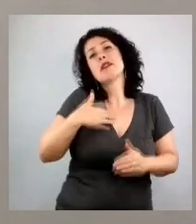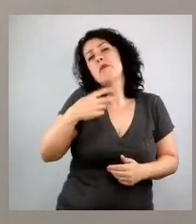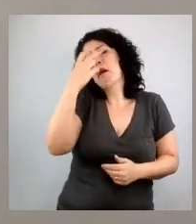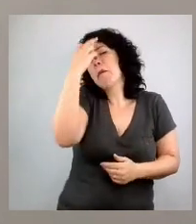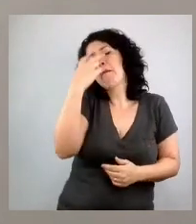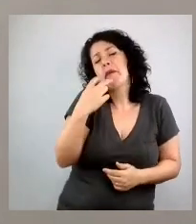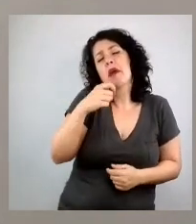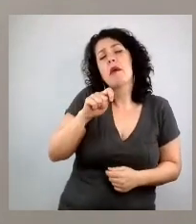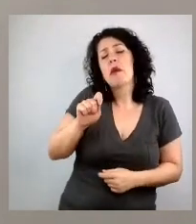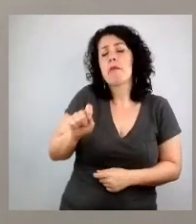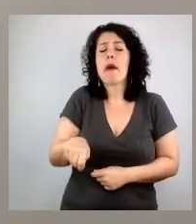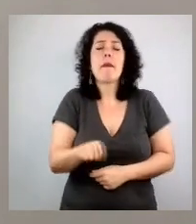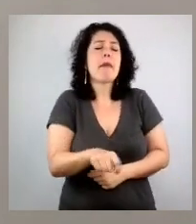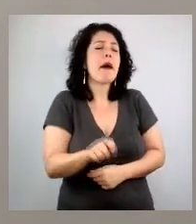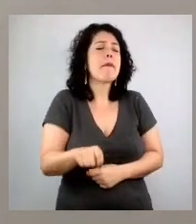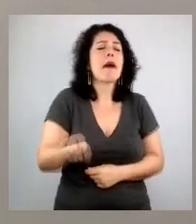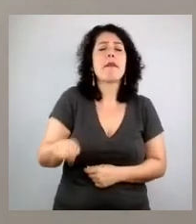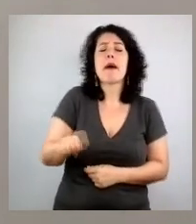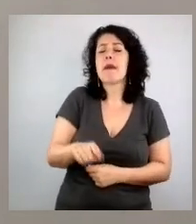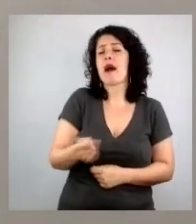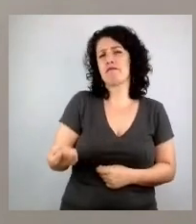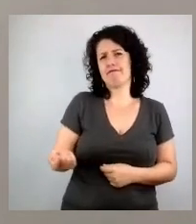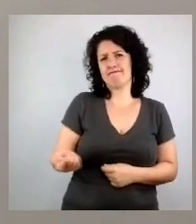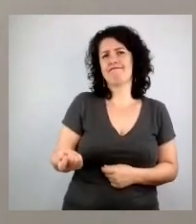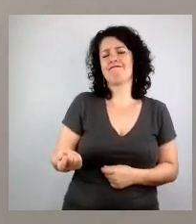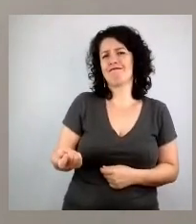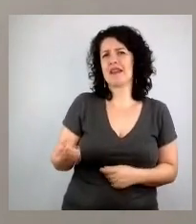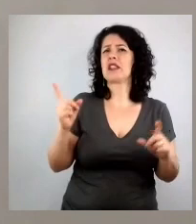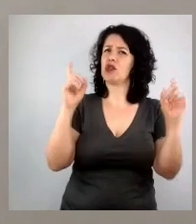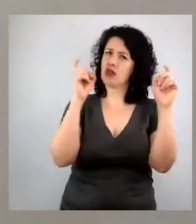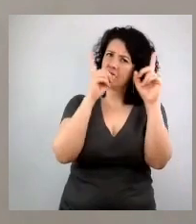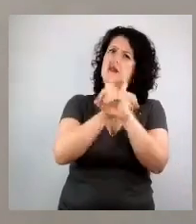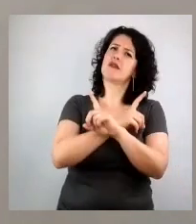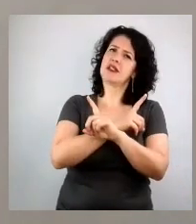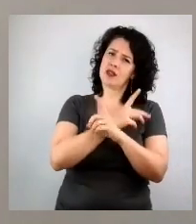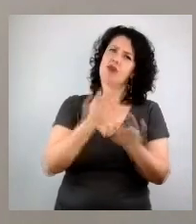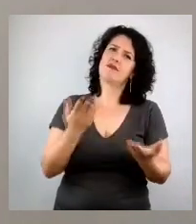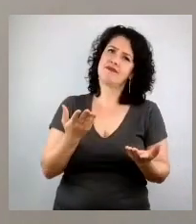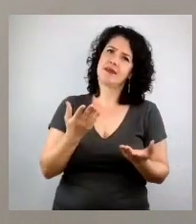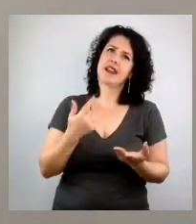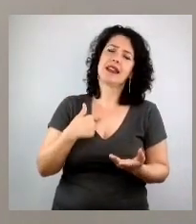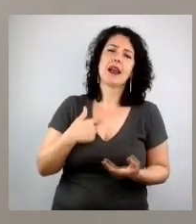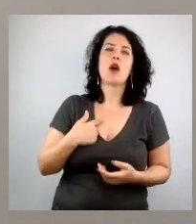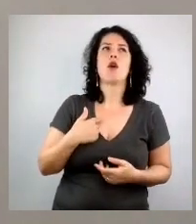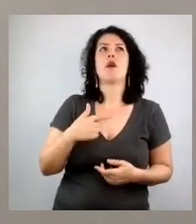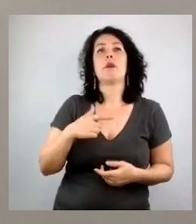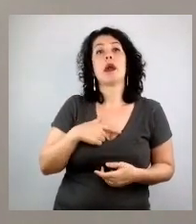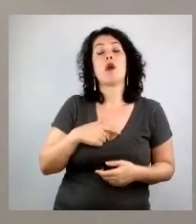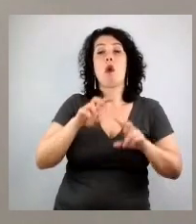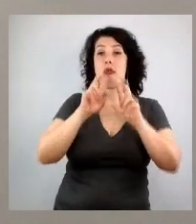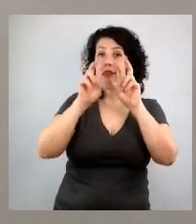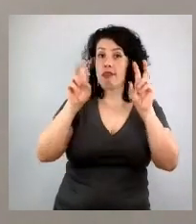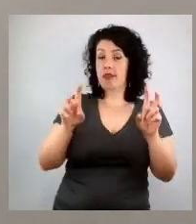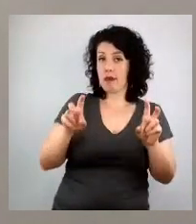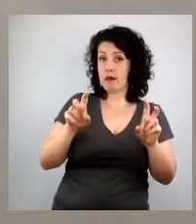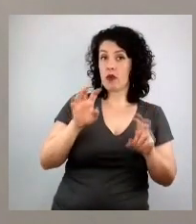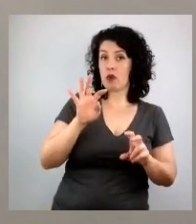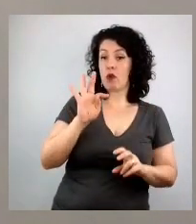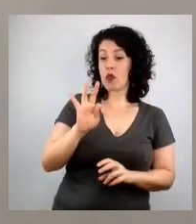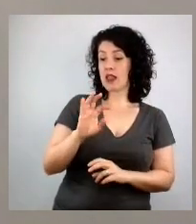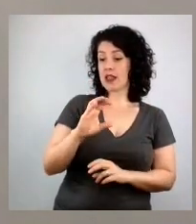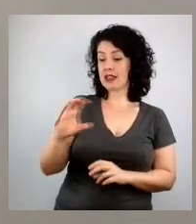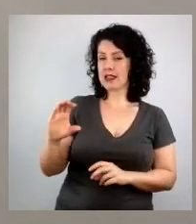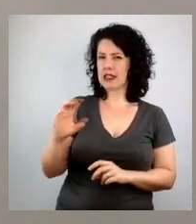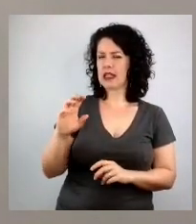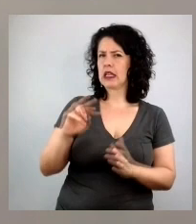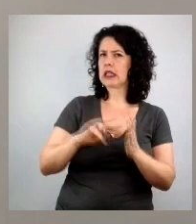te enxerguem e que as pessoas te considerem. O meu tema do TCC, já vou responder a sua pergunta, foi sobre pertencimento e